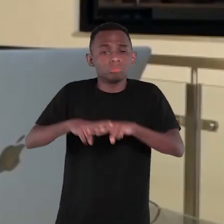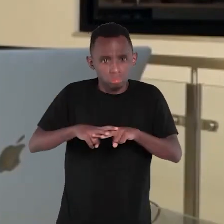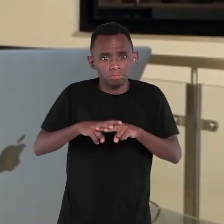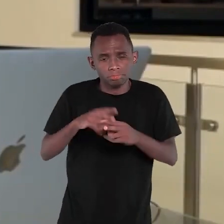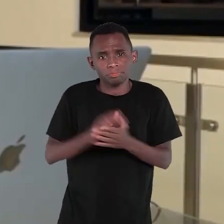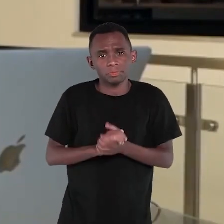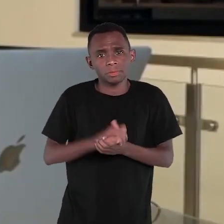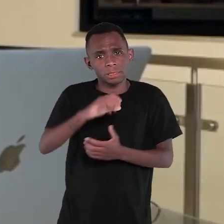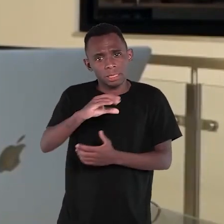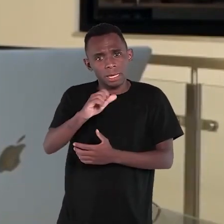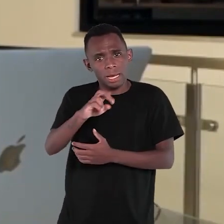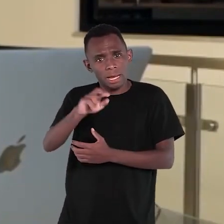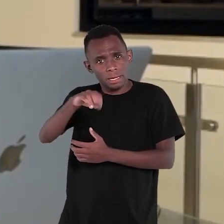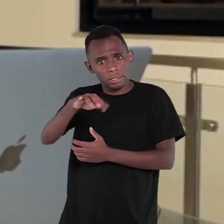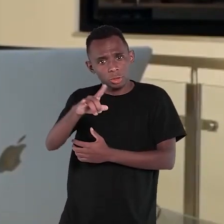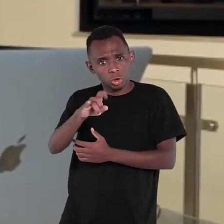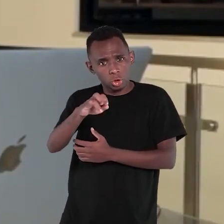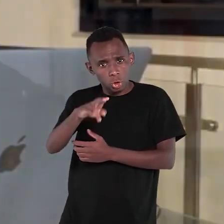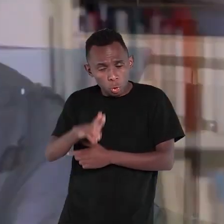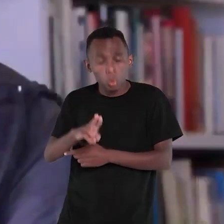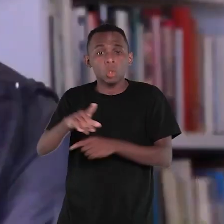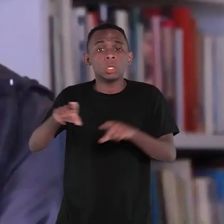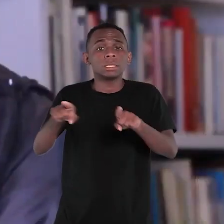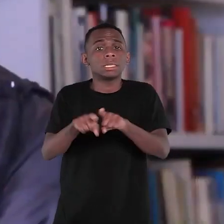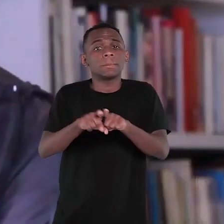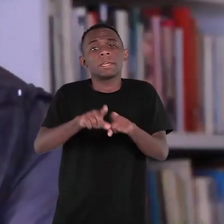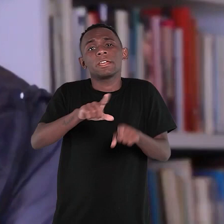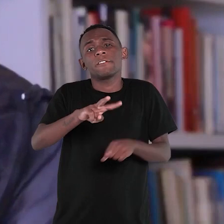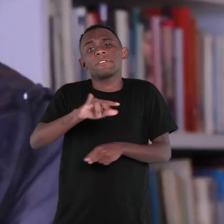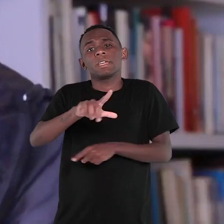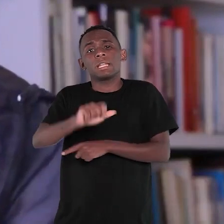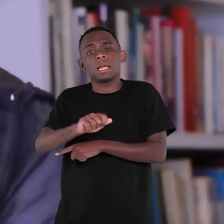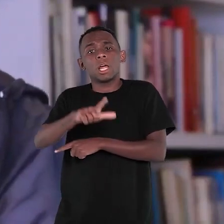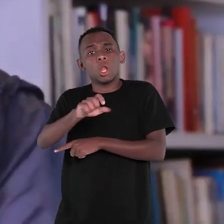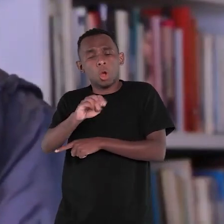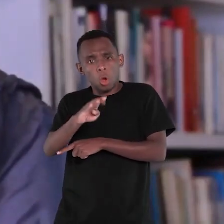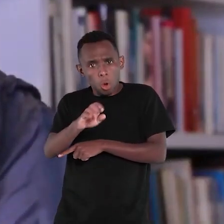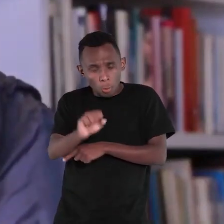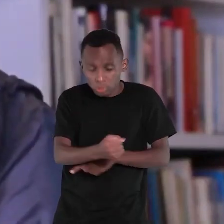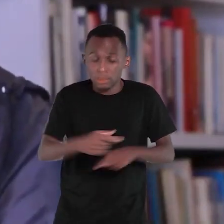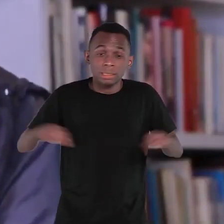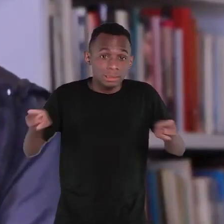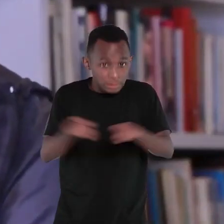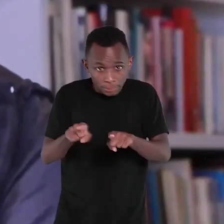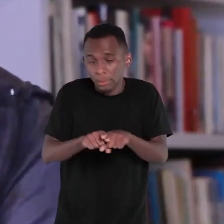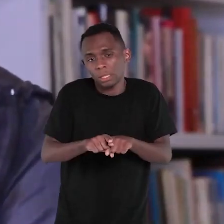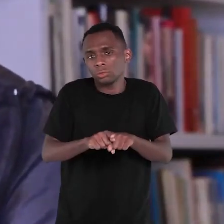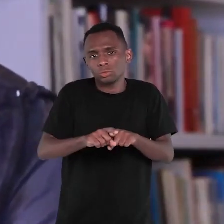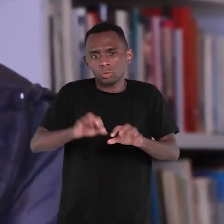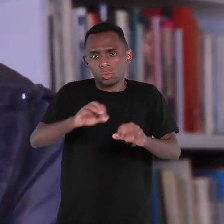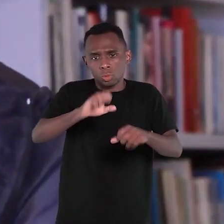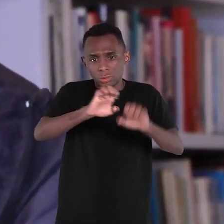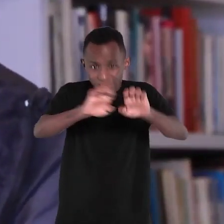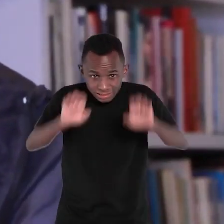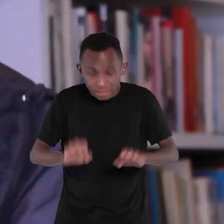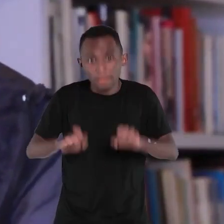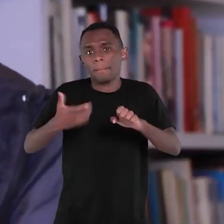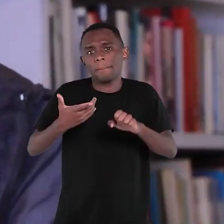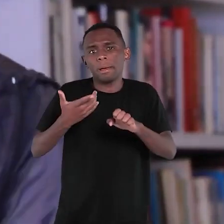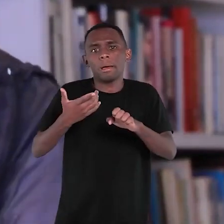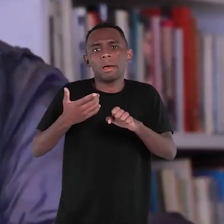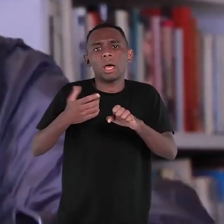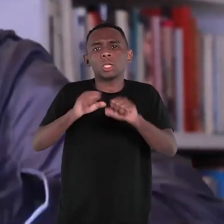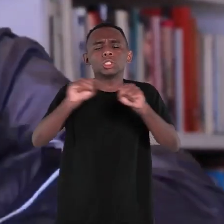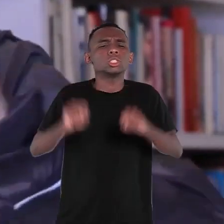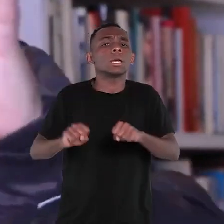Carandiru? E a Biblioteca Parque Vila Lobos. Além disso, todo o sistema estadual de bibliotecas públicas do